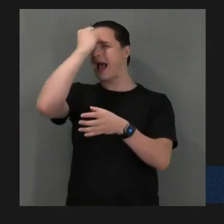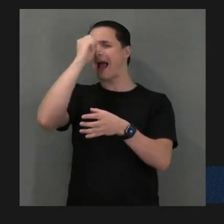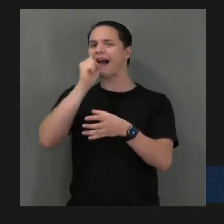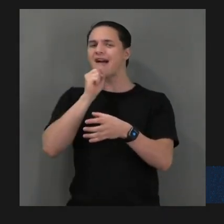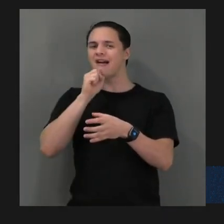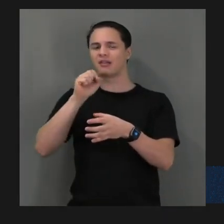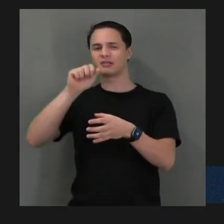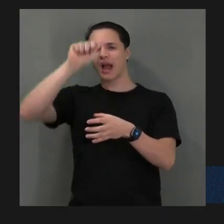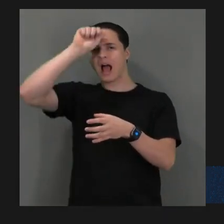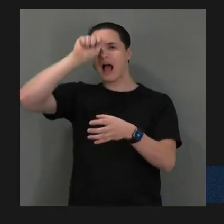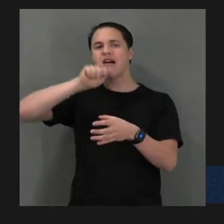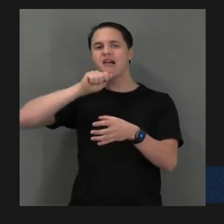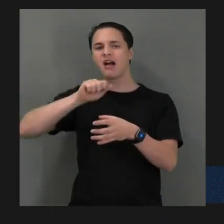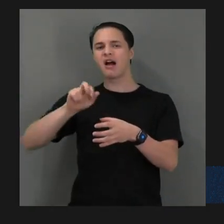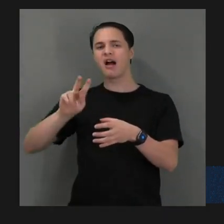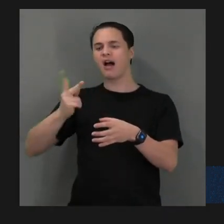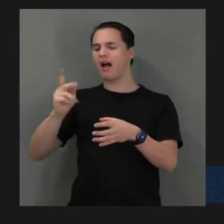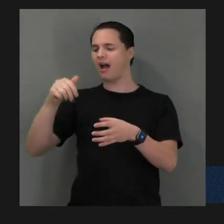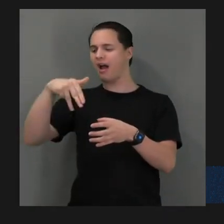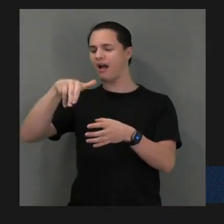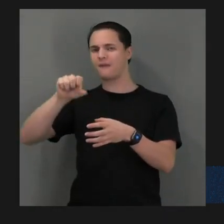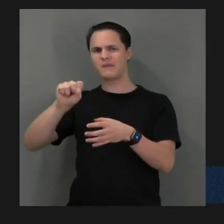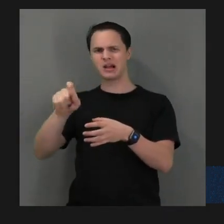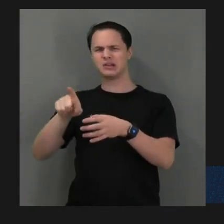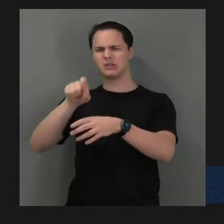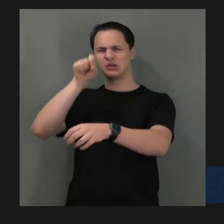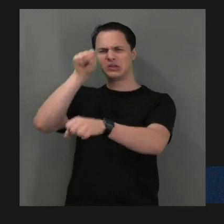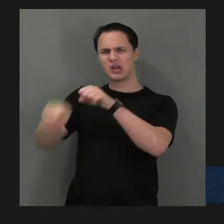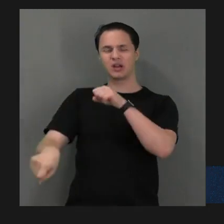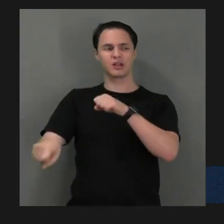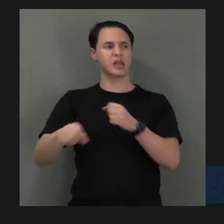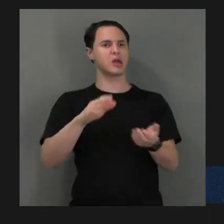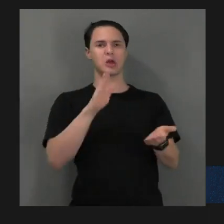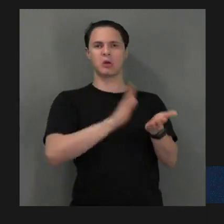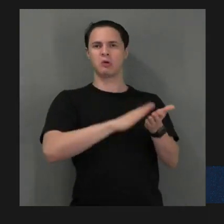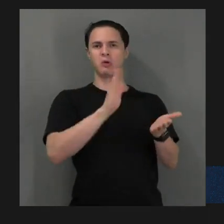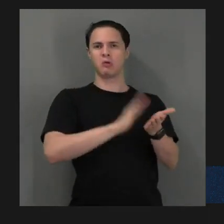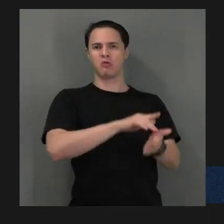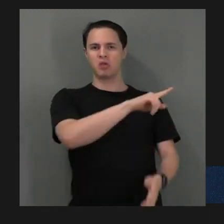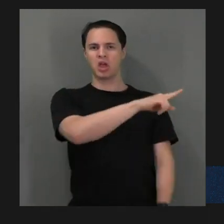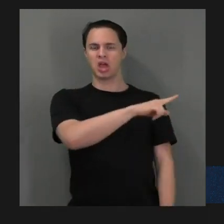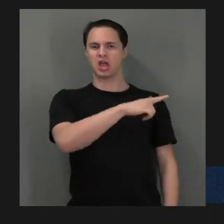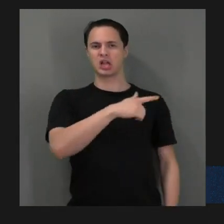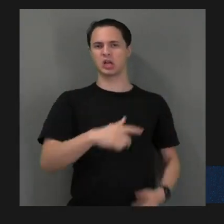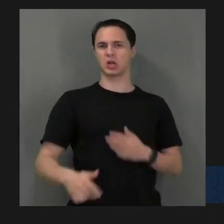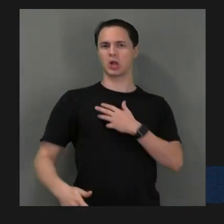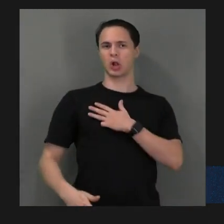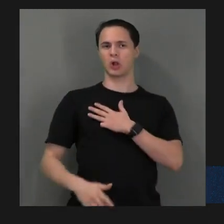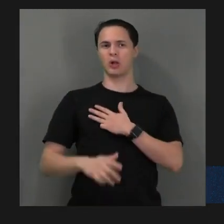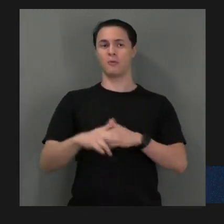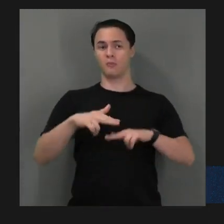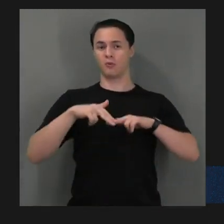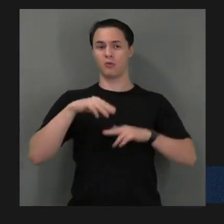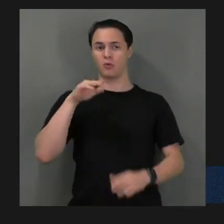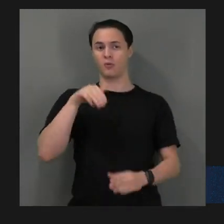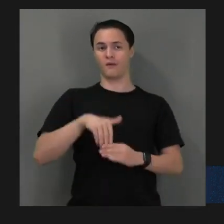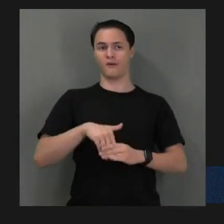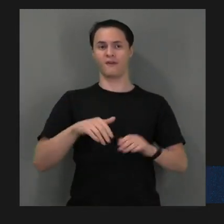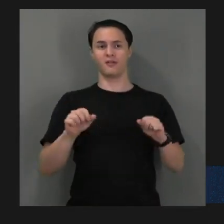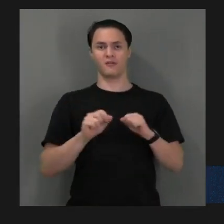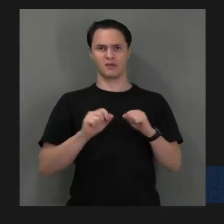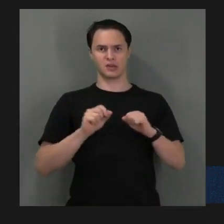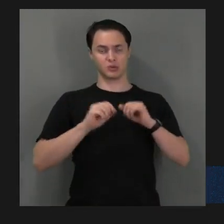grupo terrorista, que parabenizou o presidente Lula pelas eleições e fez declarações no